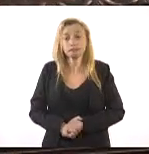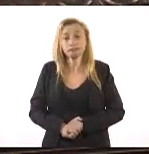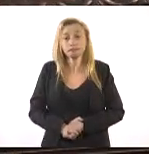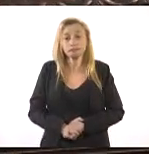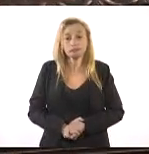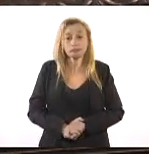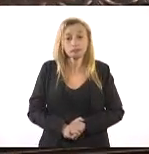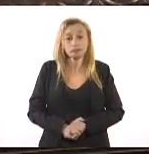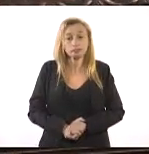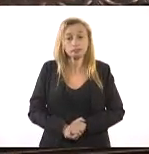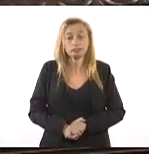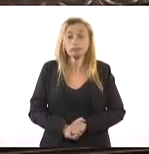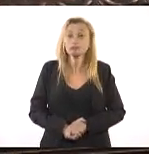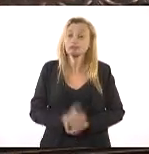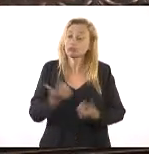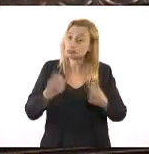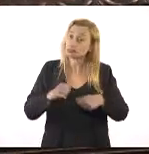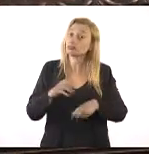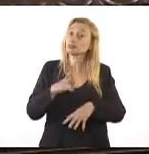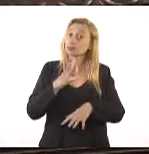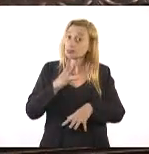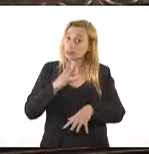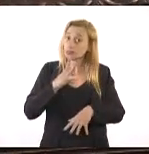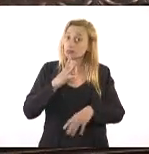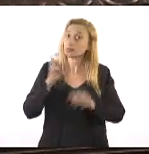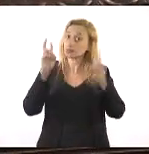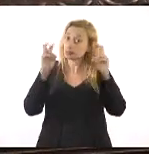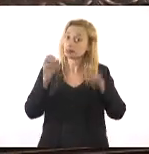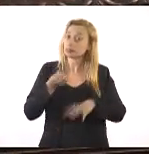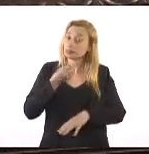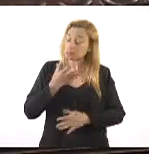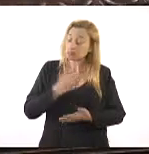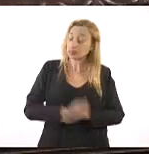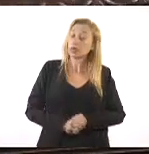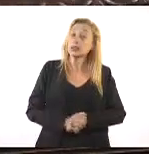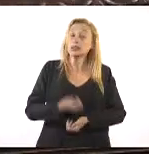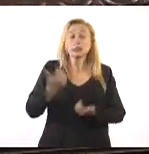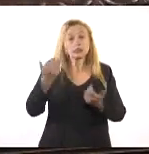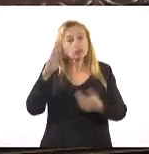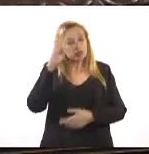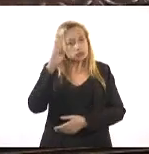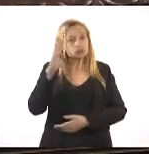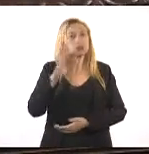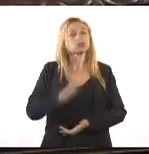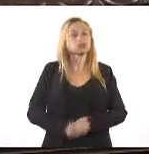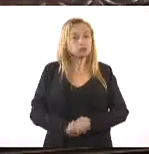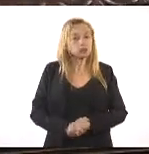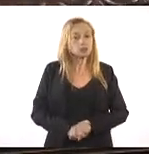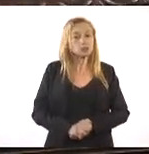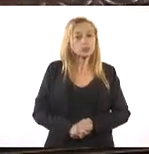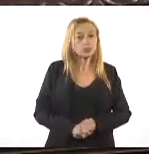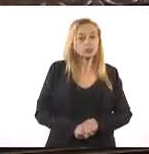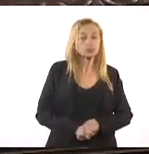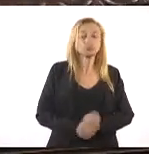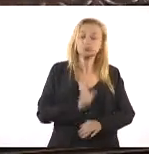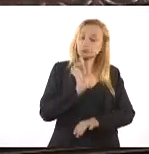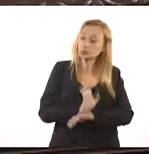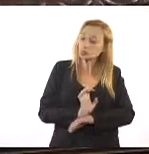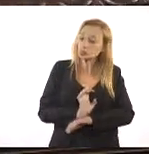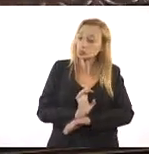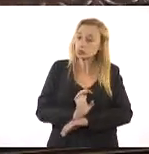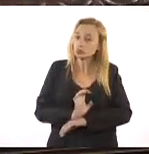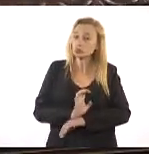a gente tomar conhecimento disso e, principalmente, no Estado e